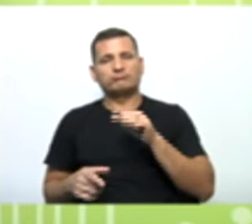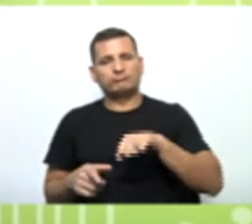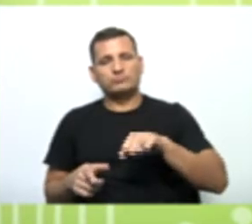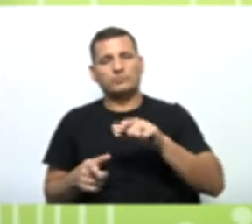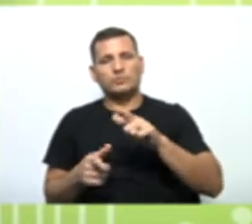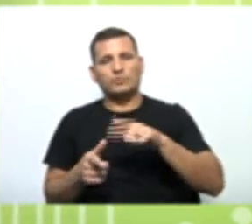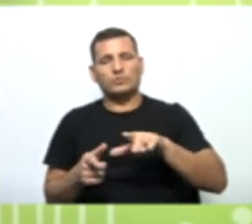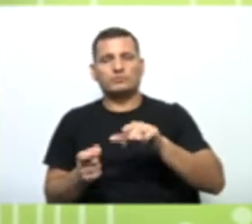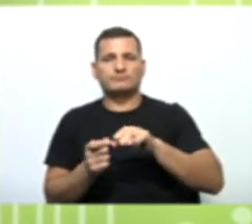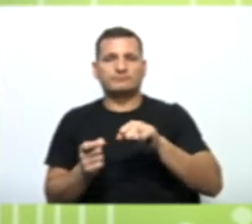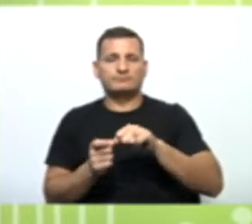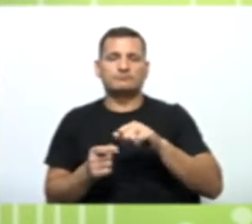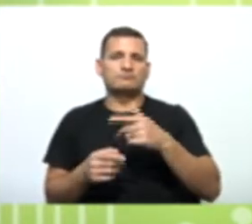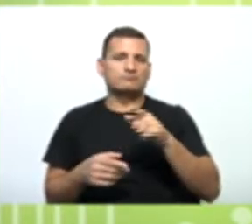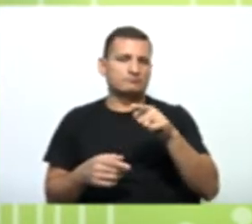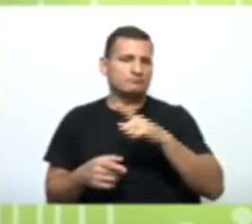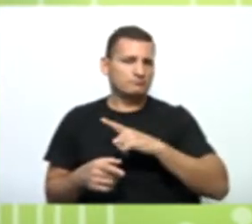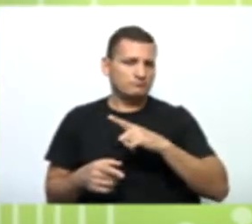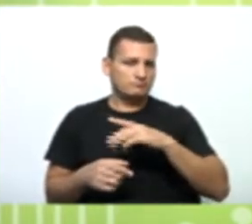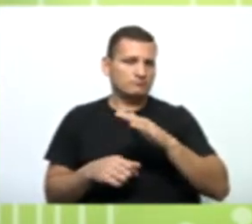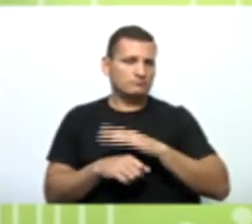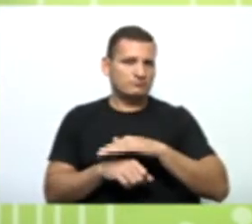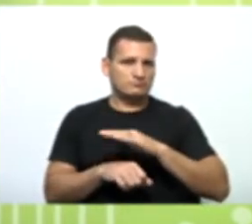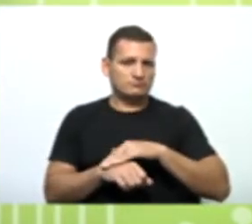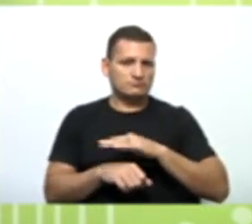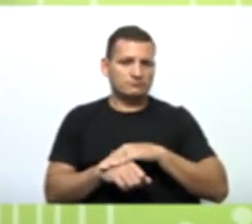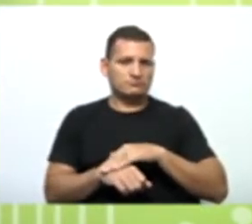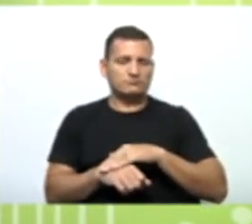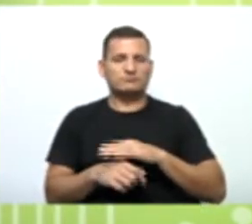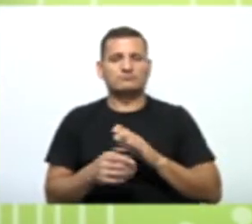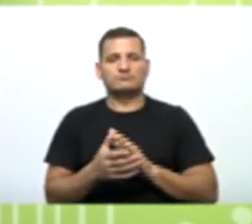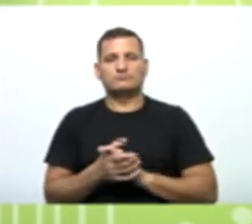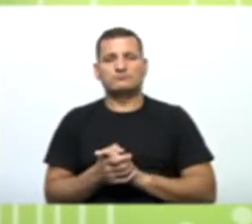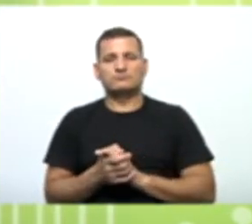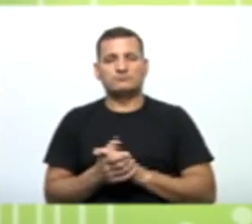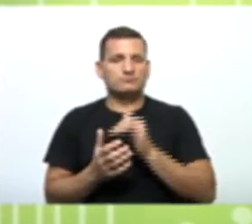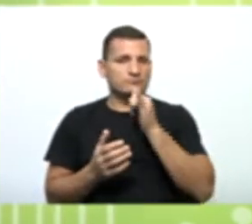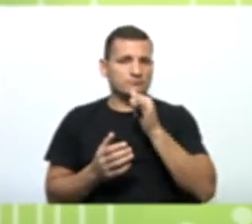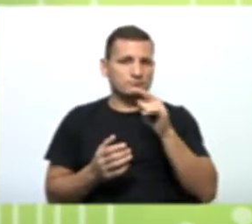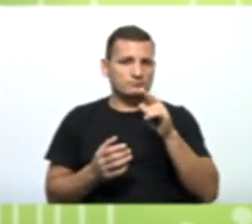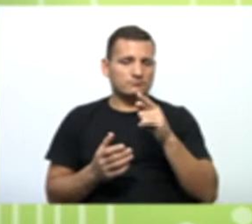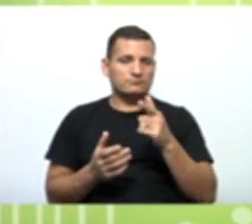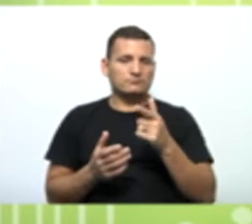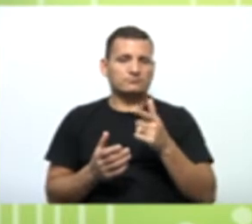aí? Será se você tem esse tempo? Será se daqui, quando você for se dedicar